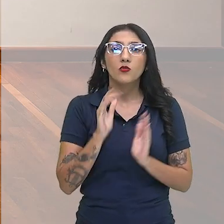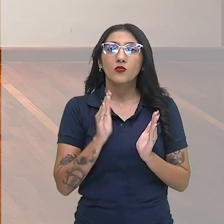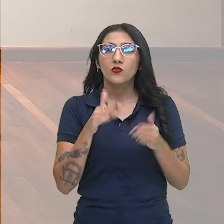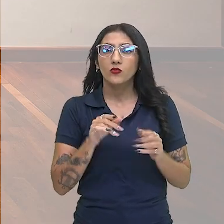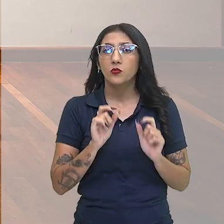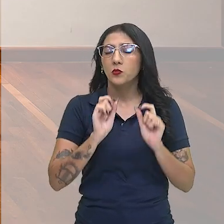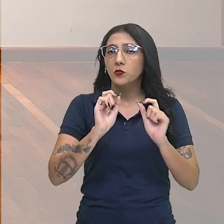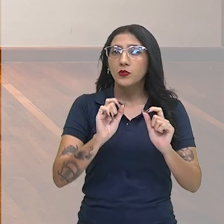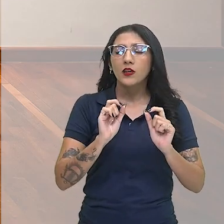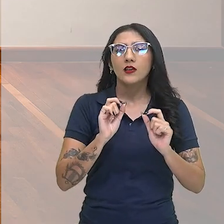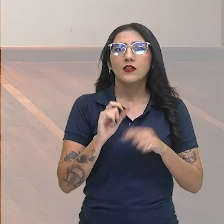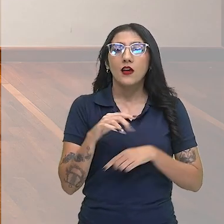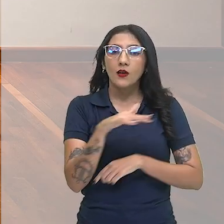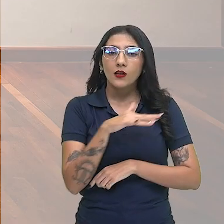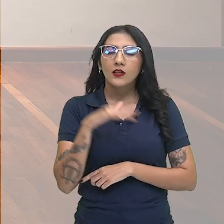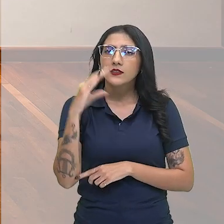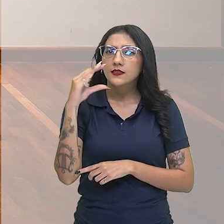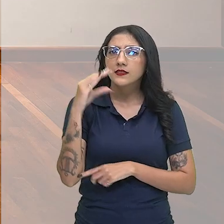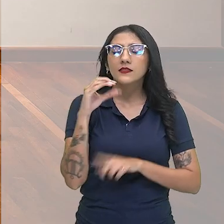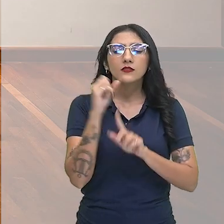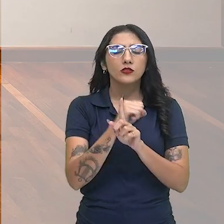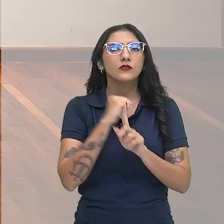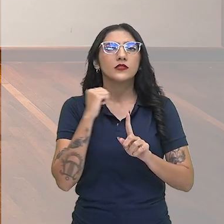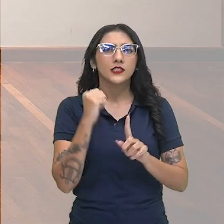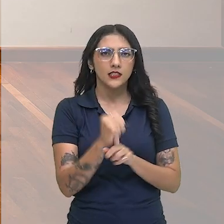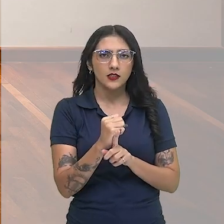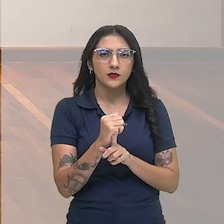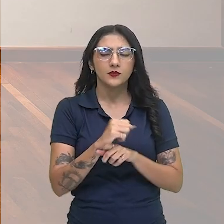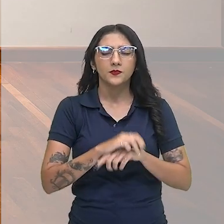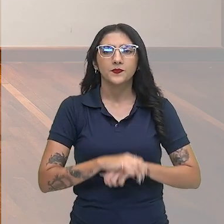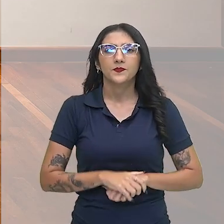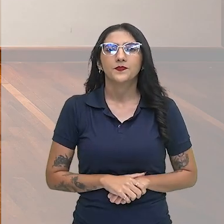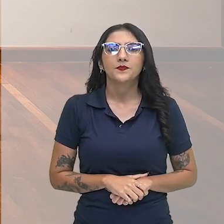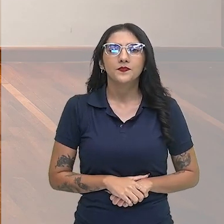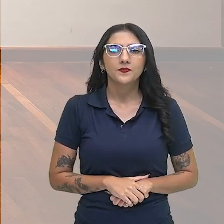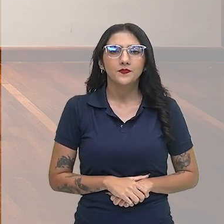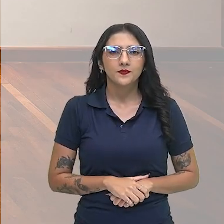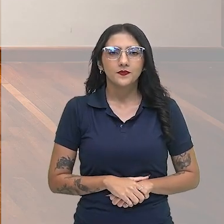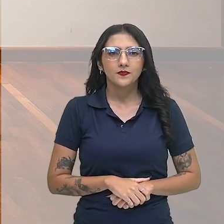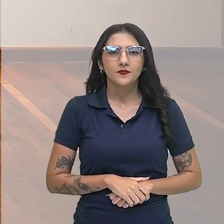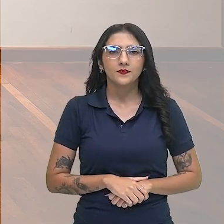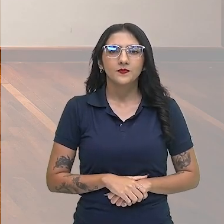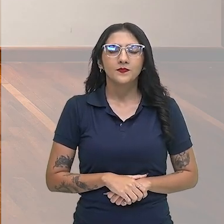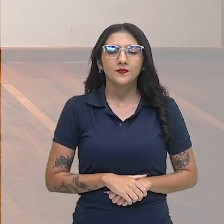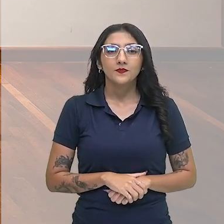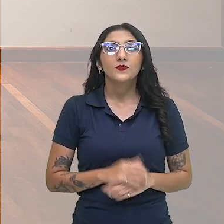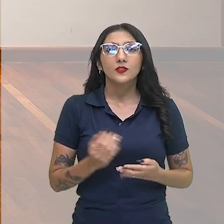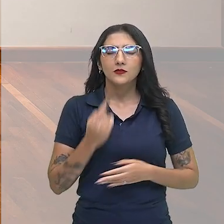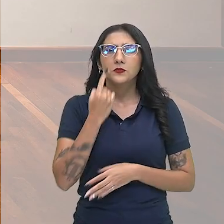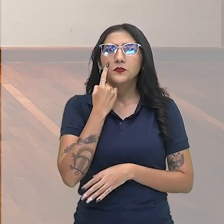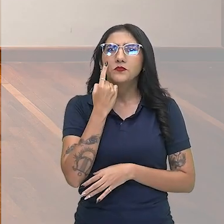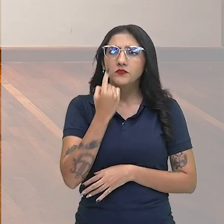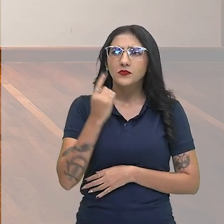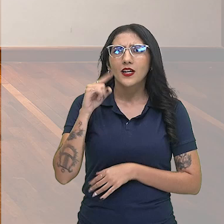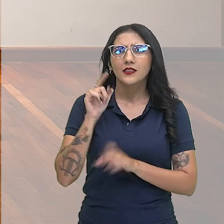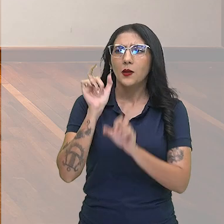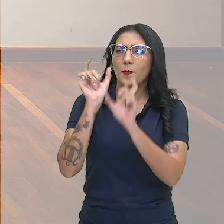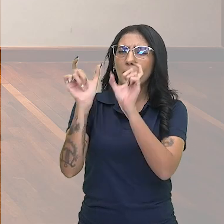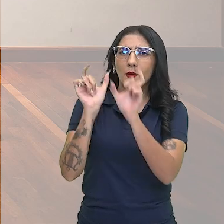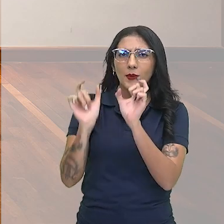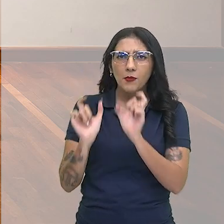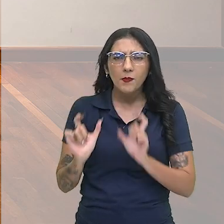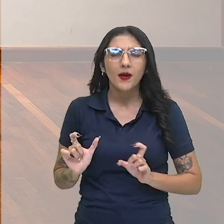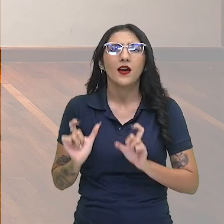chamadas ciências sociais. Né? Então, como nós vimos na nossa aula, esse grande guarda-chuva que está aí,